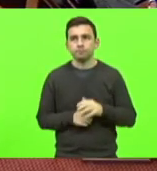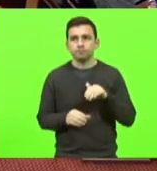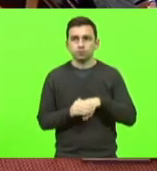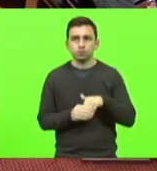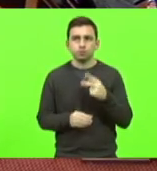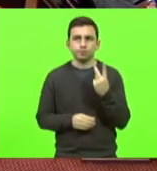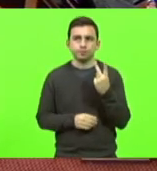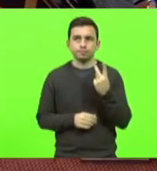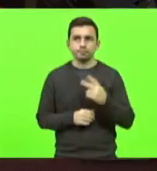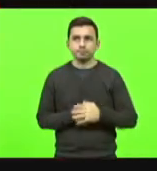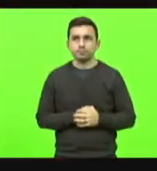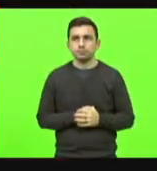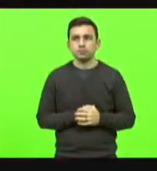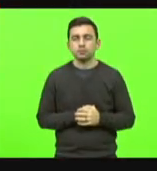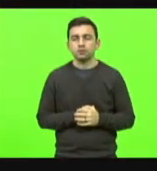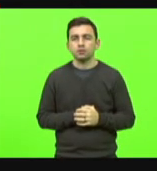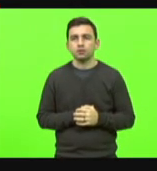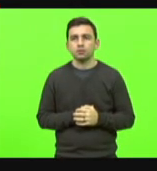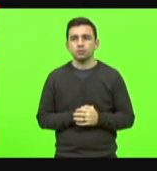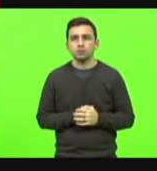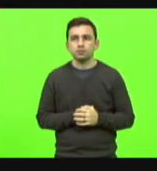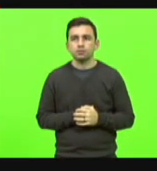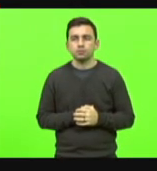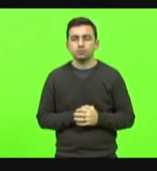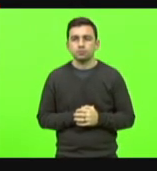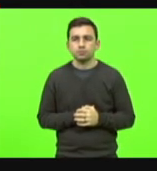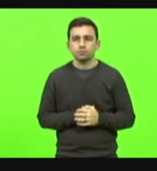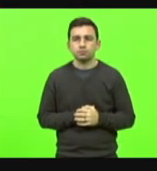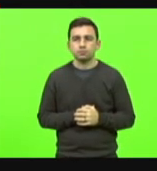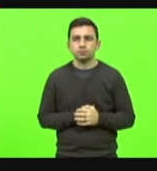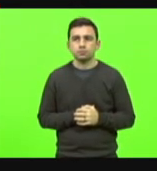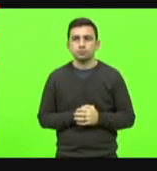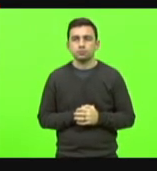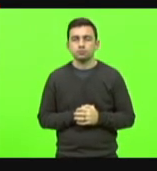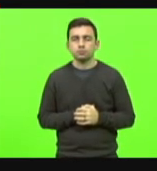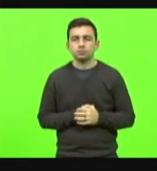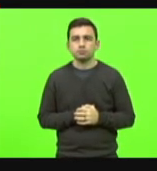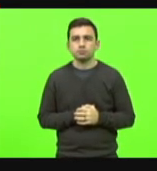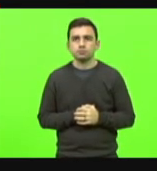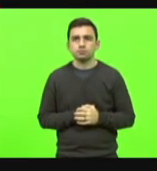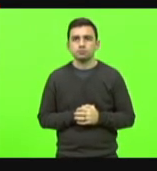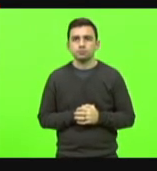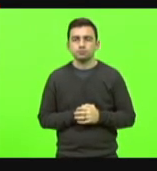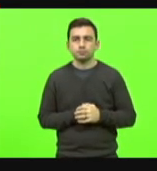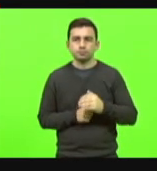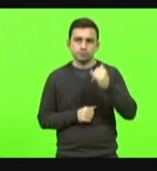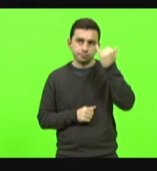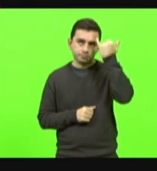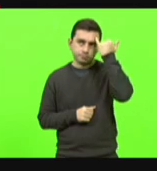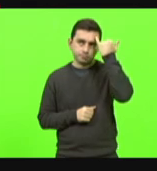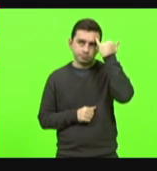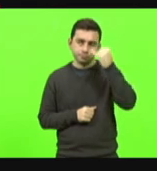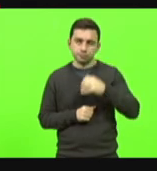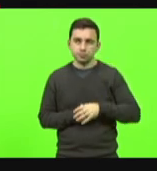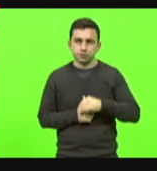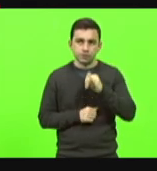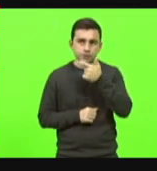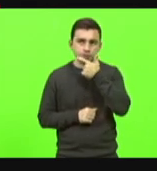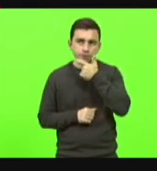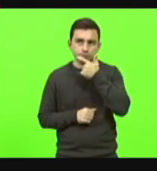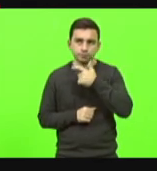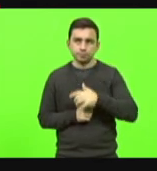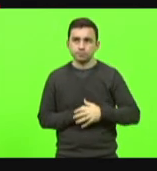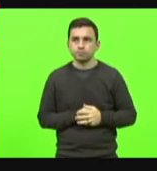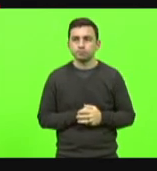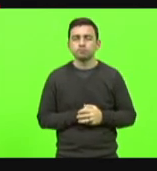dois seu presente como volta a deputado Jair Miotto é como voto a deputado Gere Comper